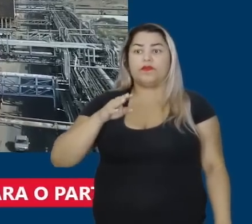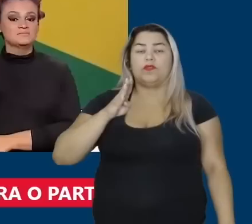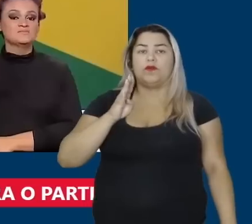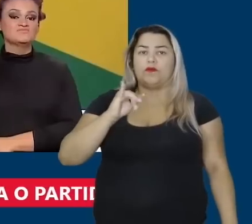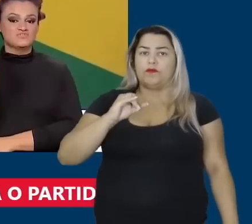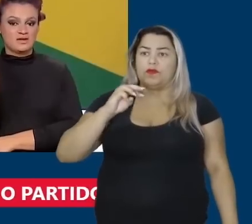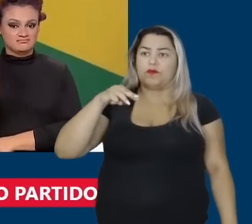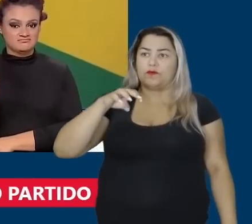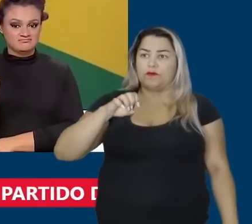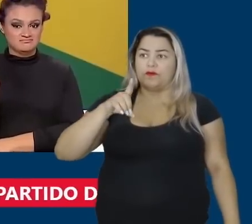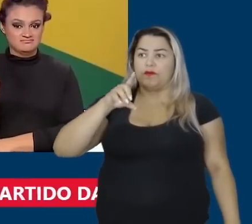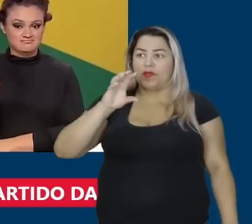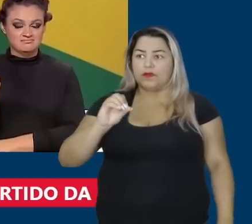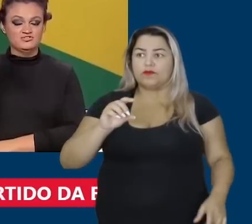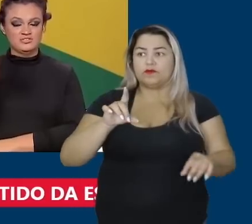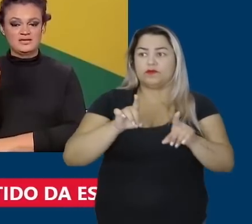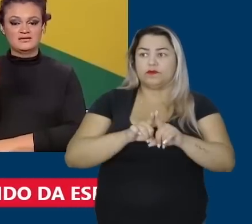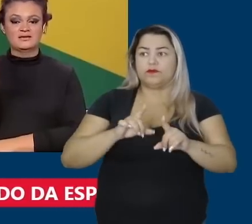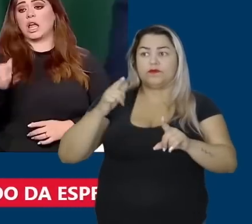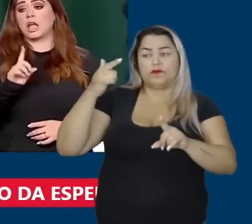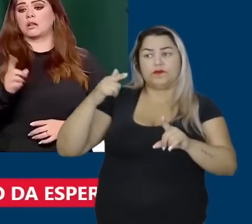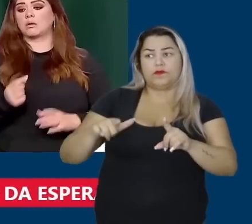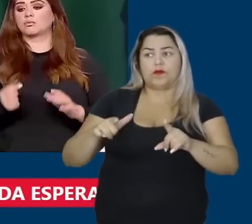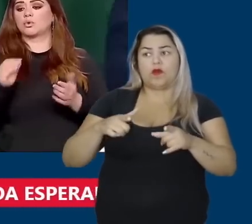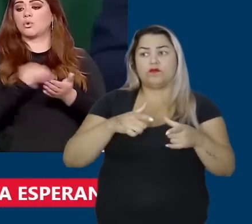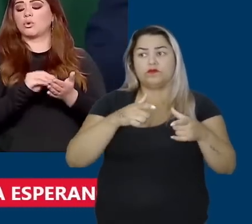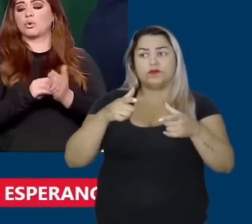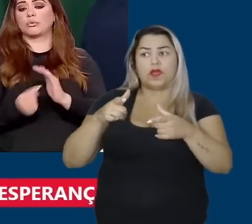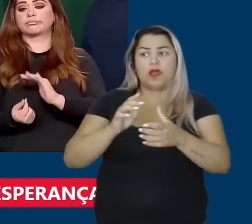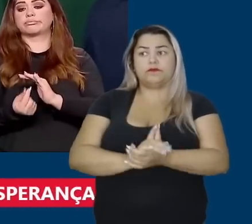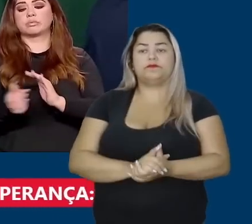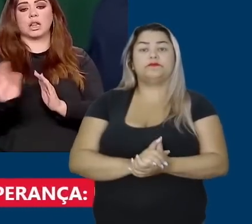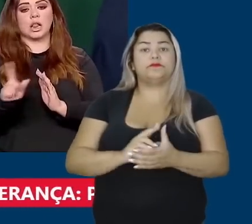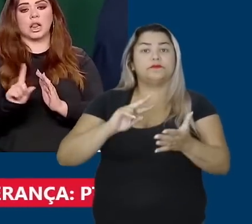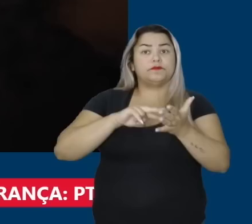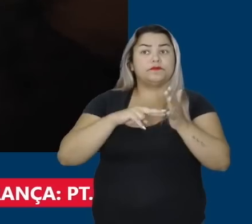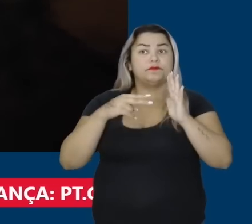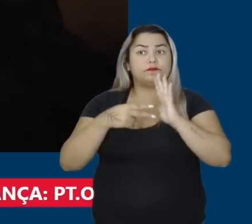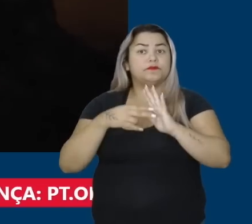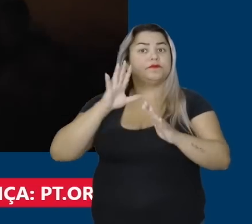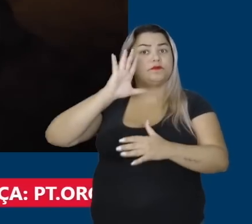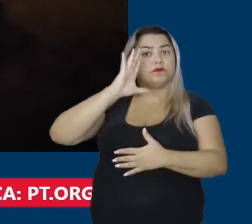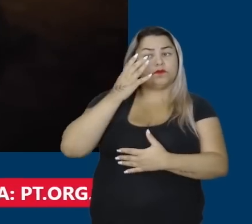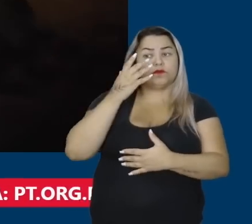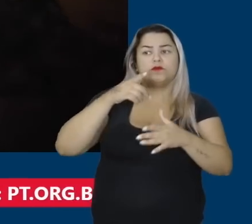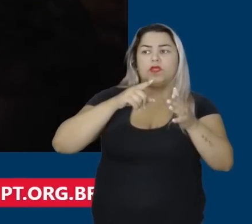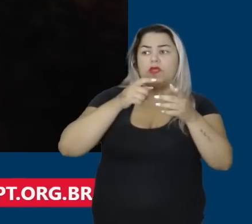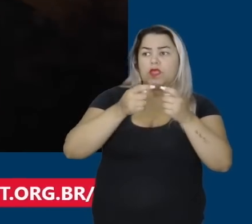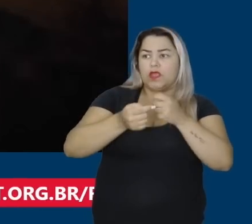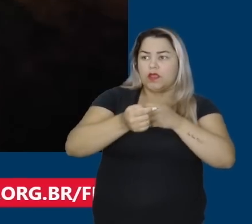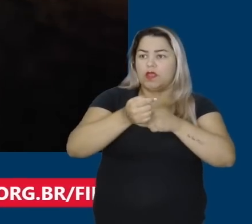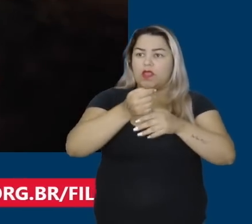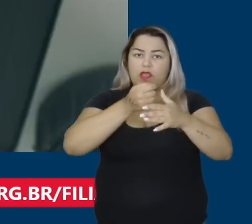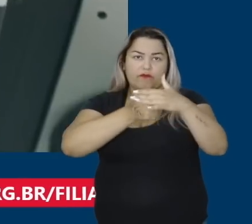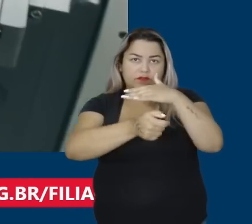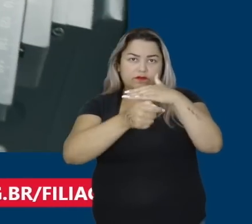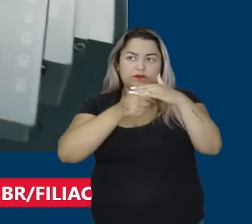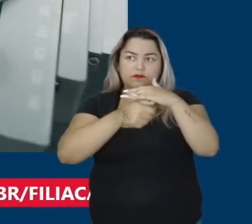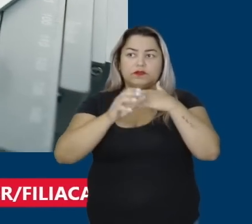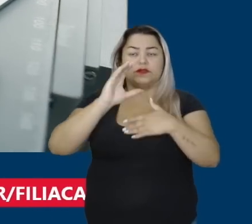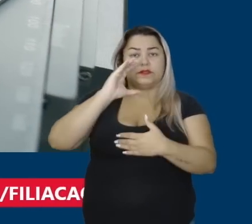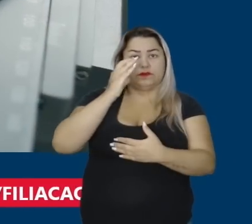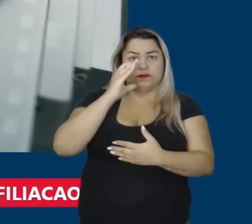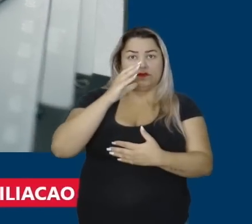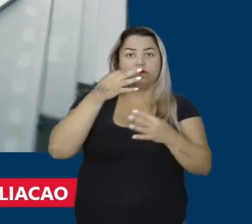naval e automobilístico, entre outros tantos setores. Nesse sentido, torna-se decisivo o investimento em ciência e tecnologia